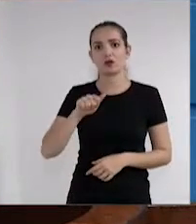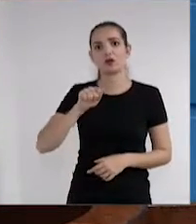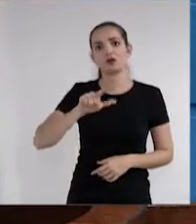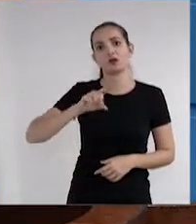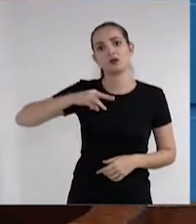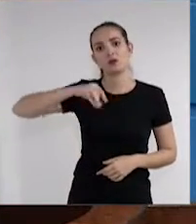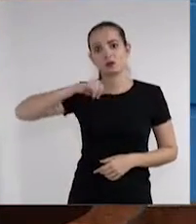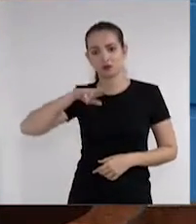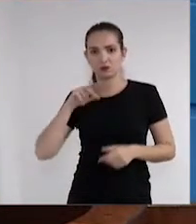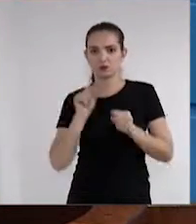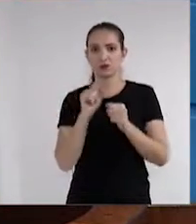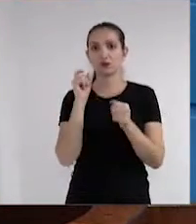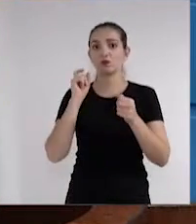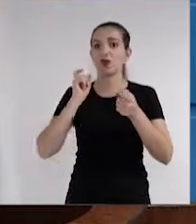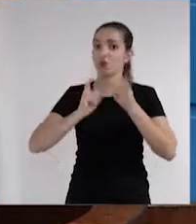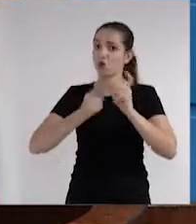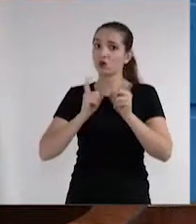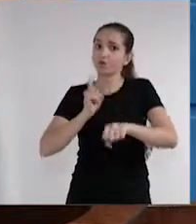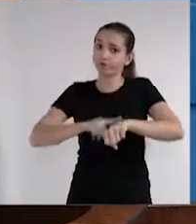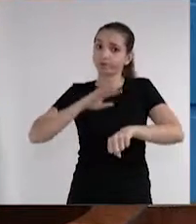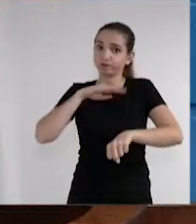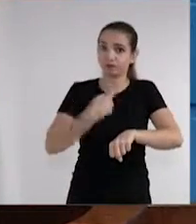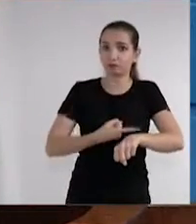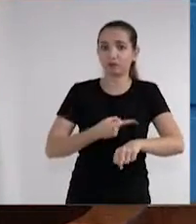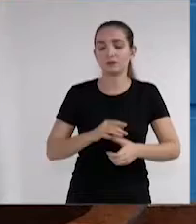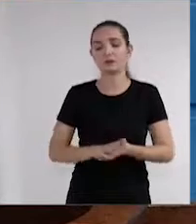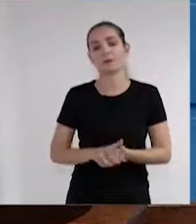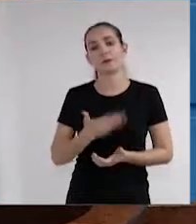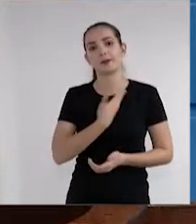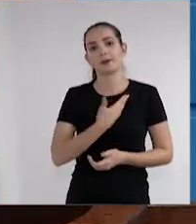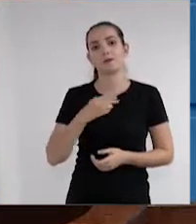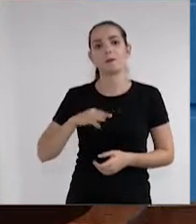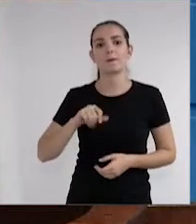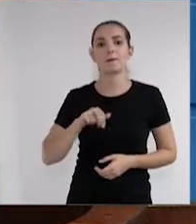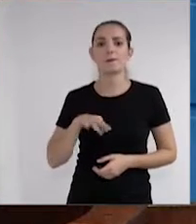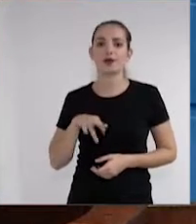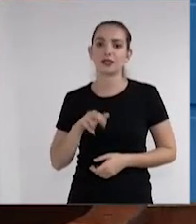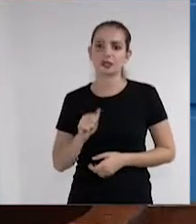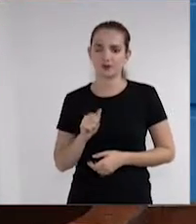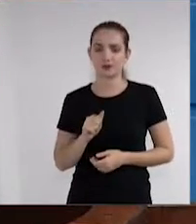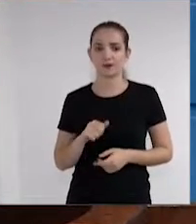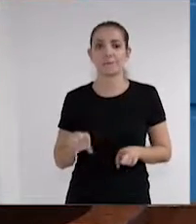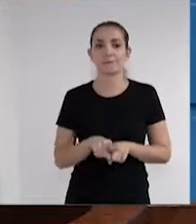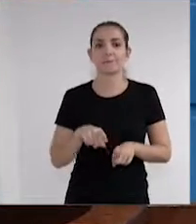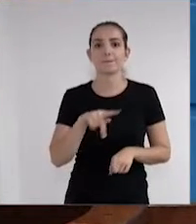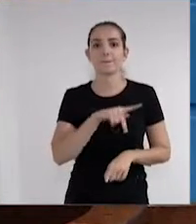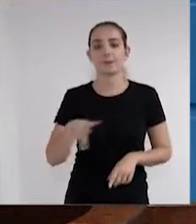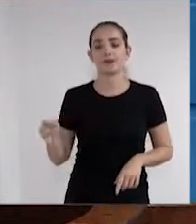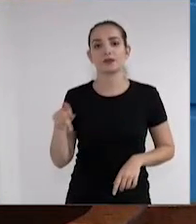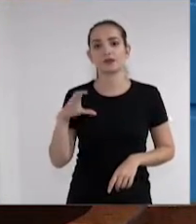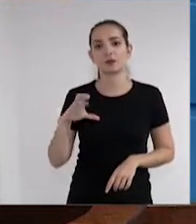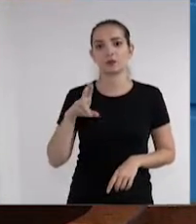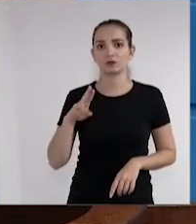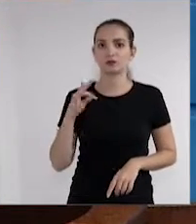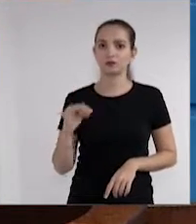realizou uma reunião de emergência, companheira Marina, né, companheiro presidente da